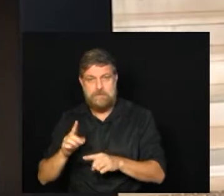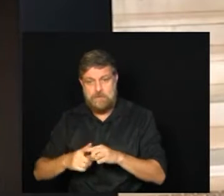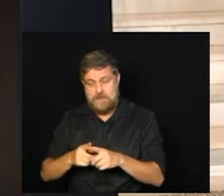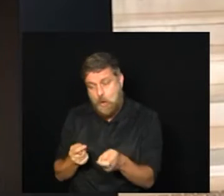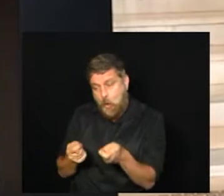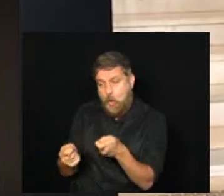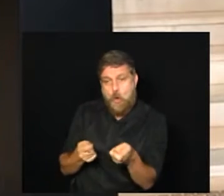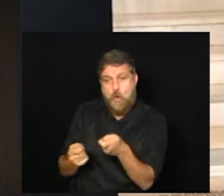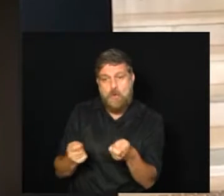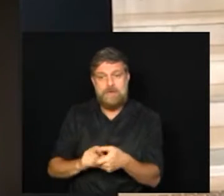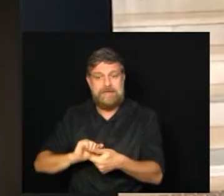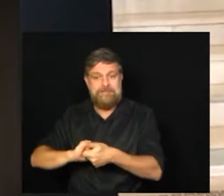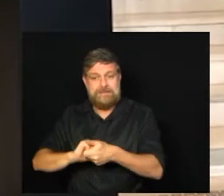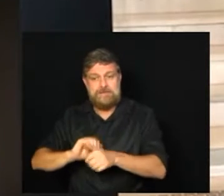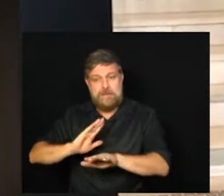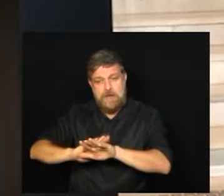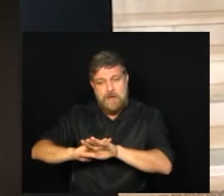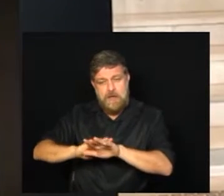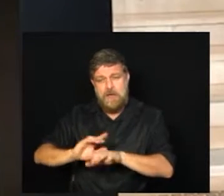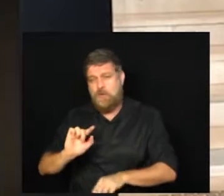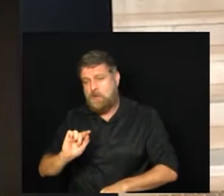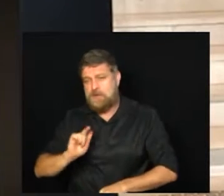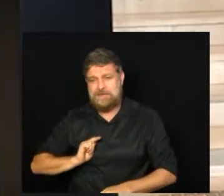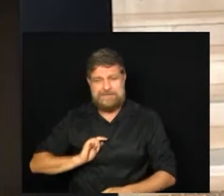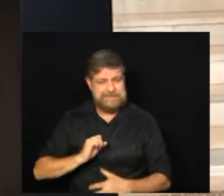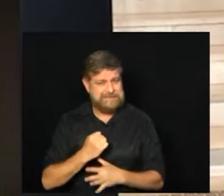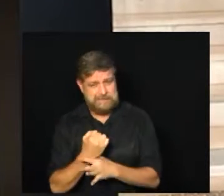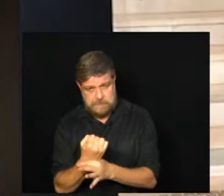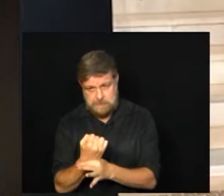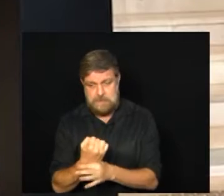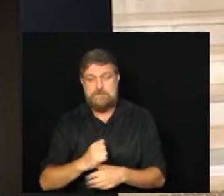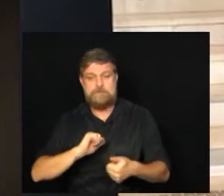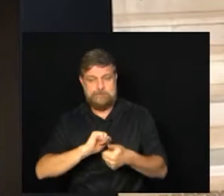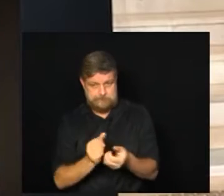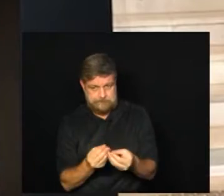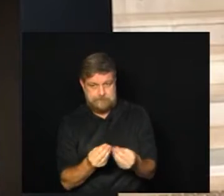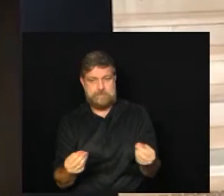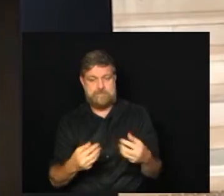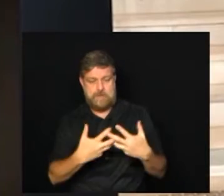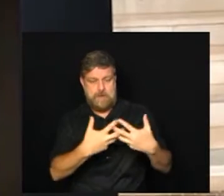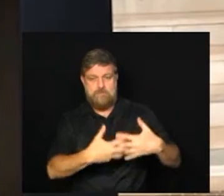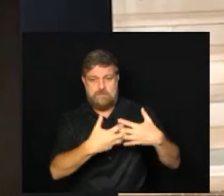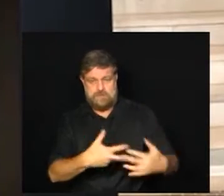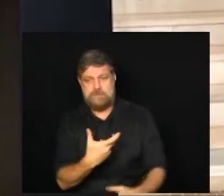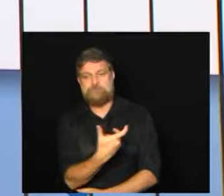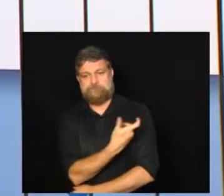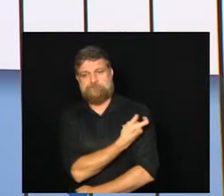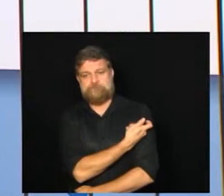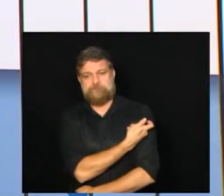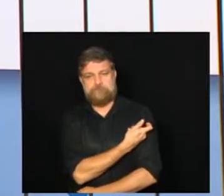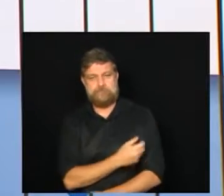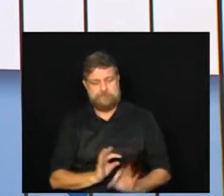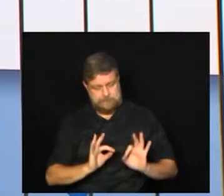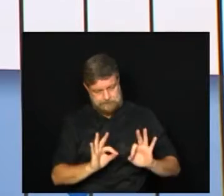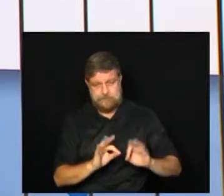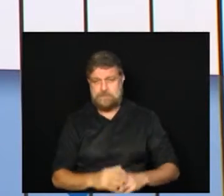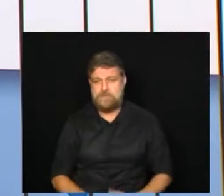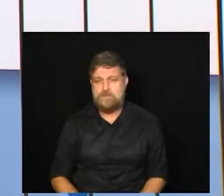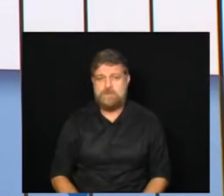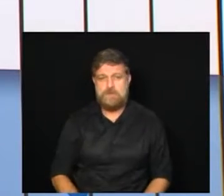de qualidade foi feito de forma que garante a qualidade de todas as vacinas.